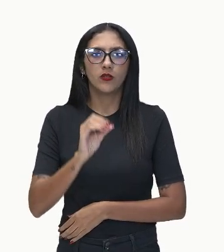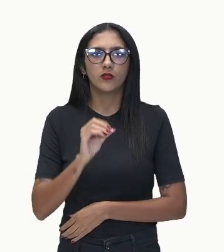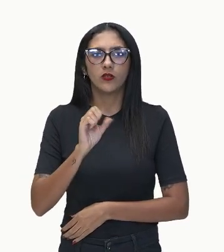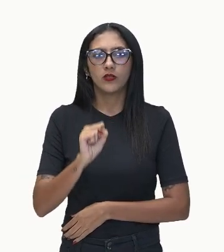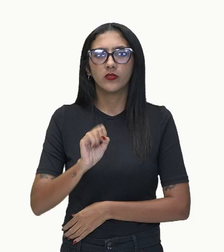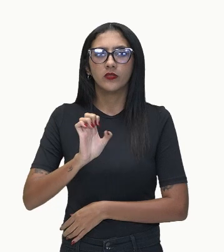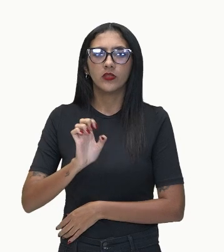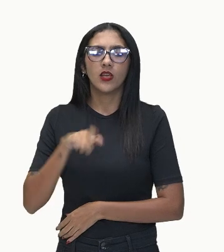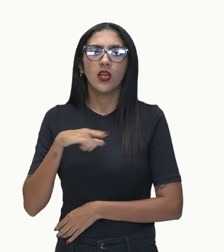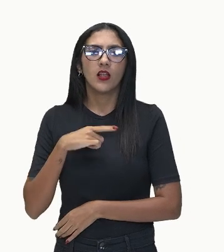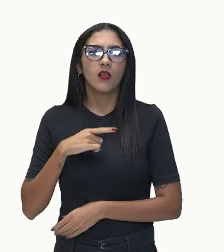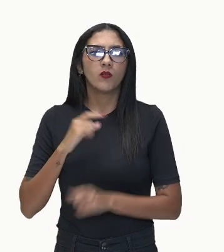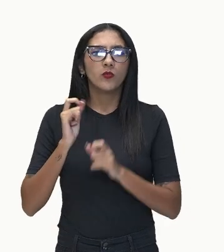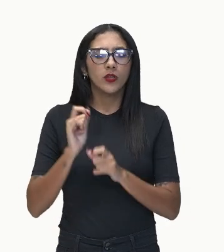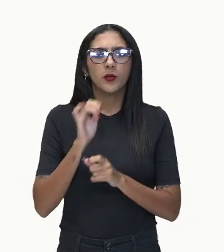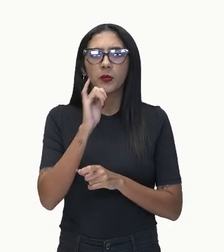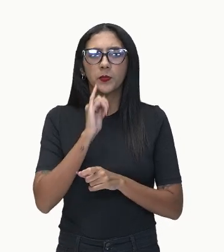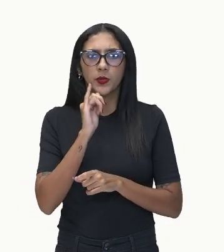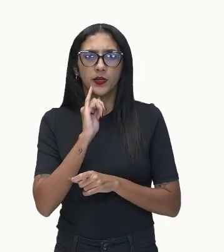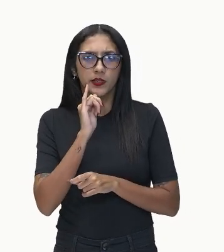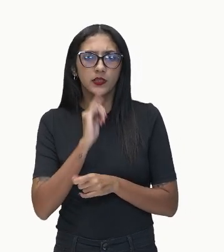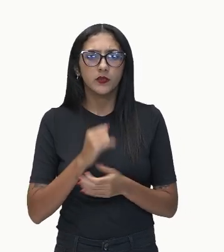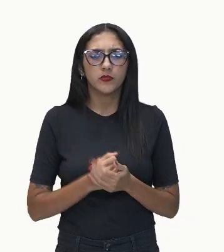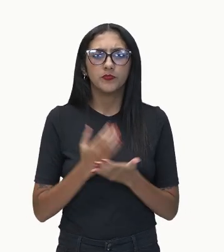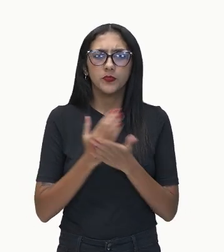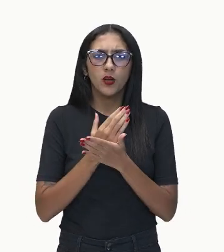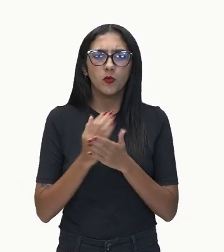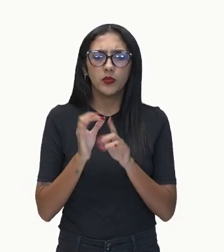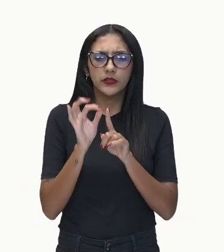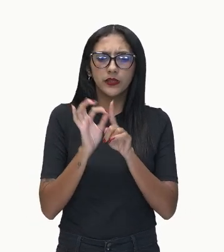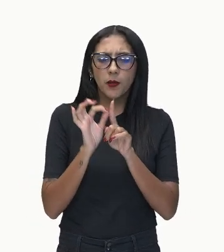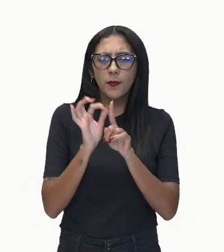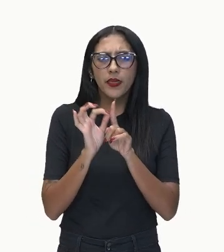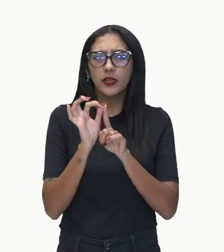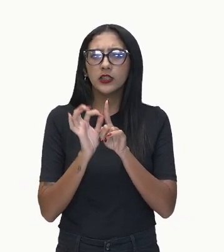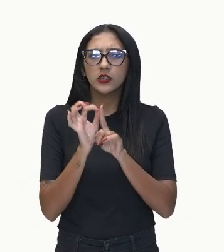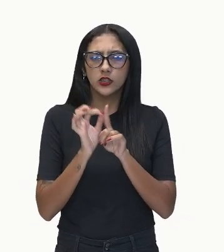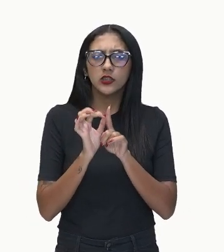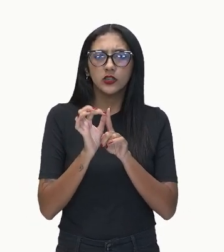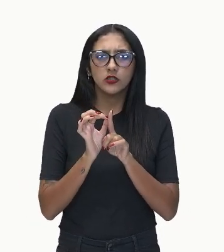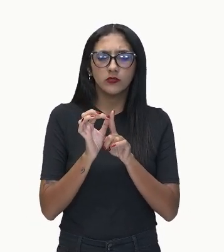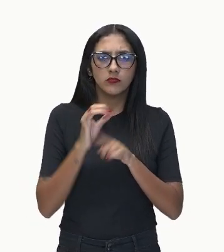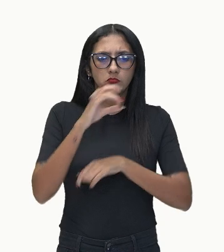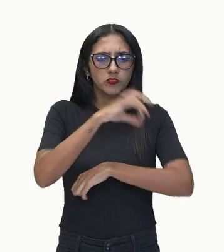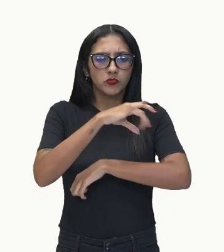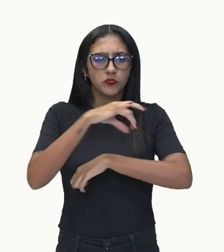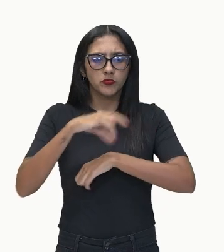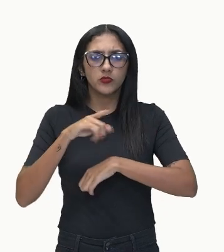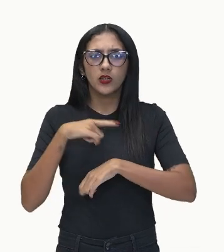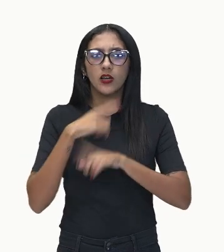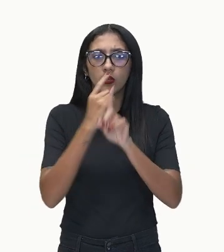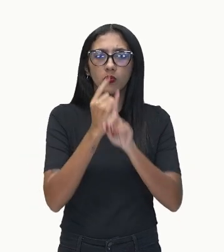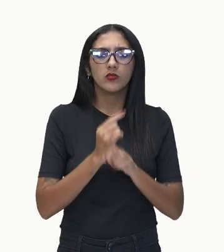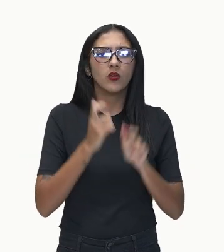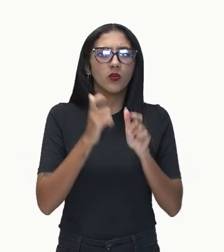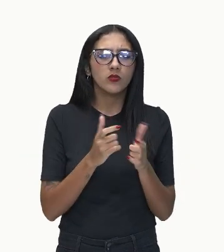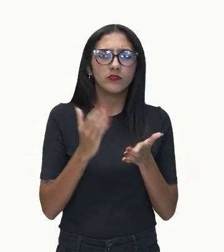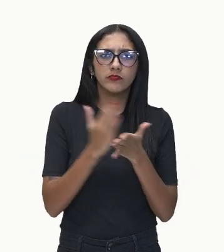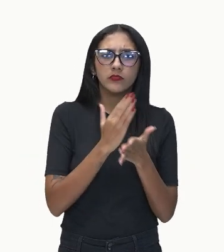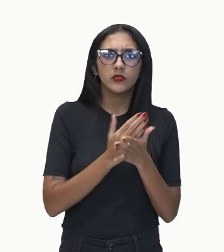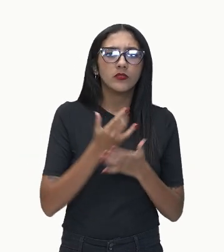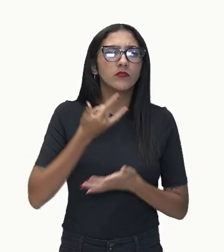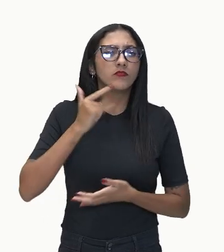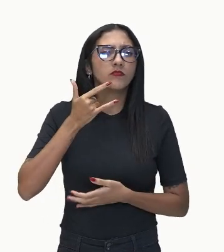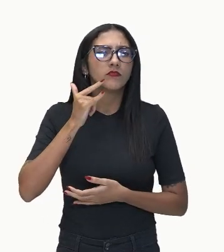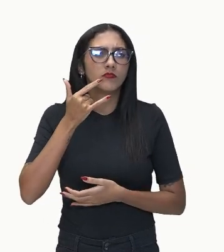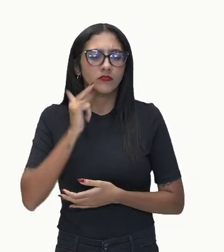é produzida durante a germinação das sementes, né? Ela é encontrada aqui em bebidas alcoólicas, ou seja, é o malte,